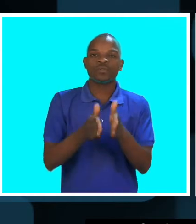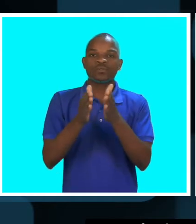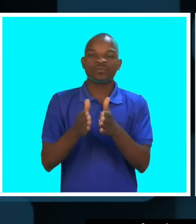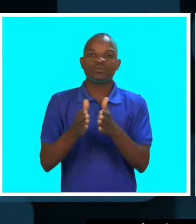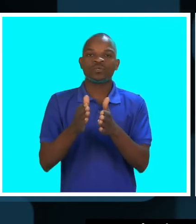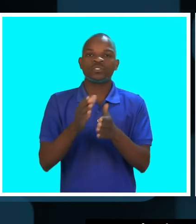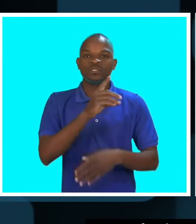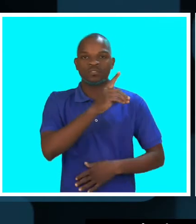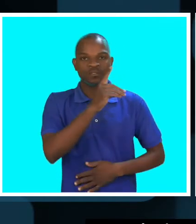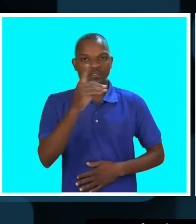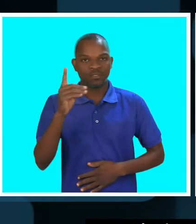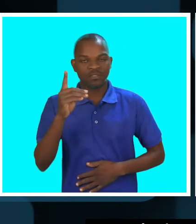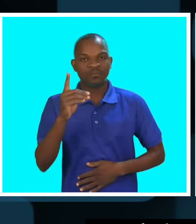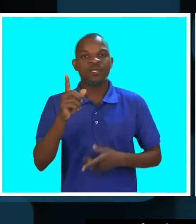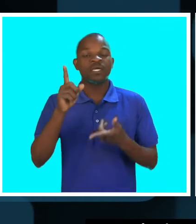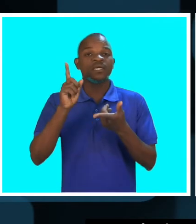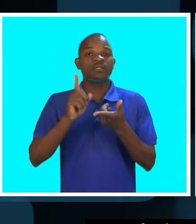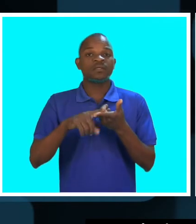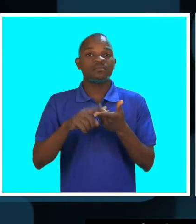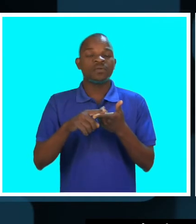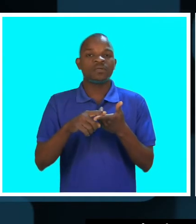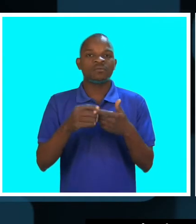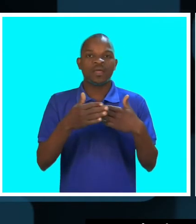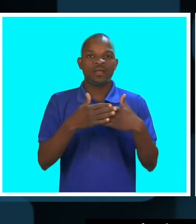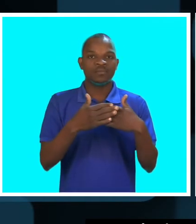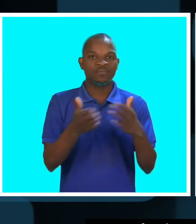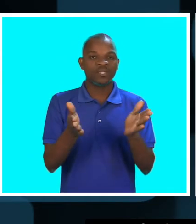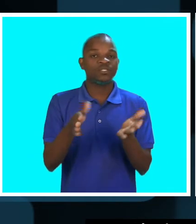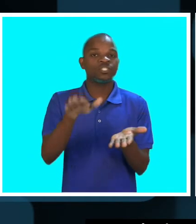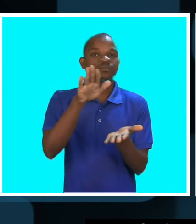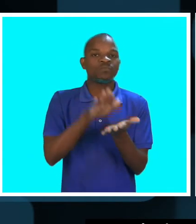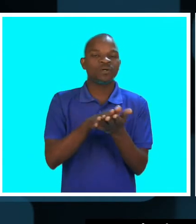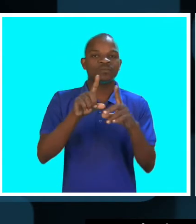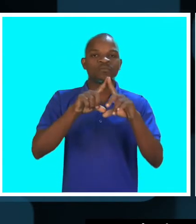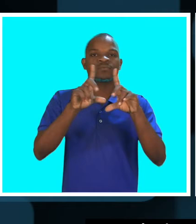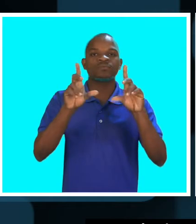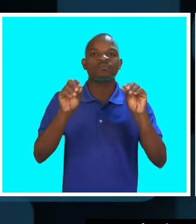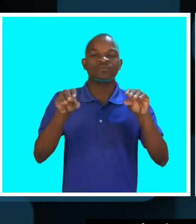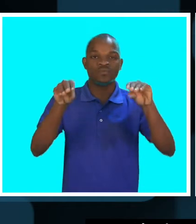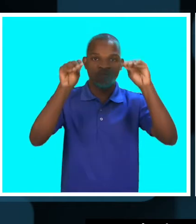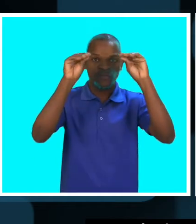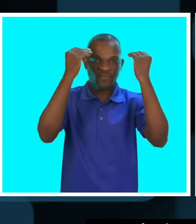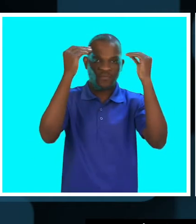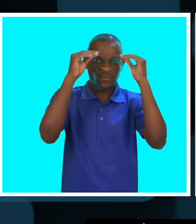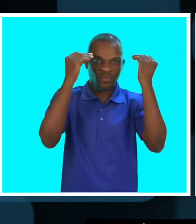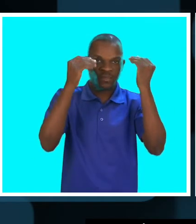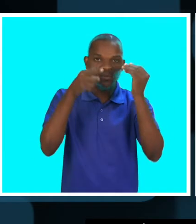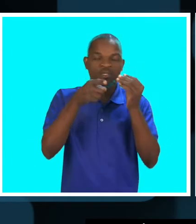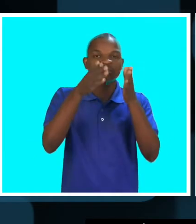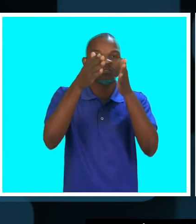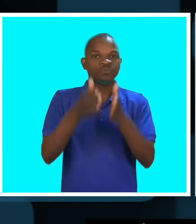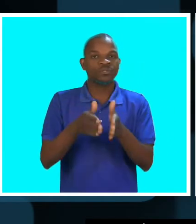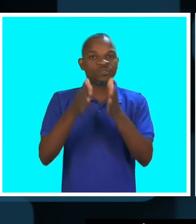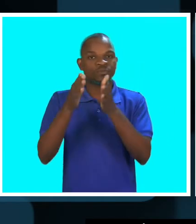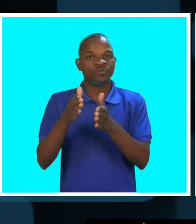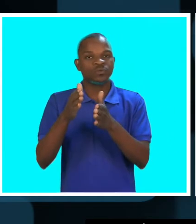técnicos com deficiência e também abrir um espaço de formação